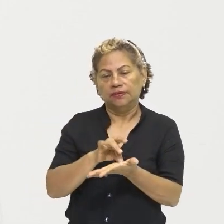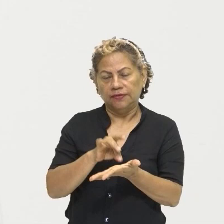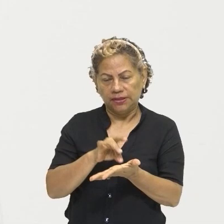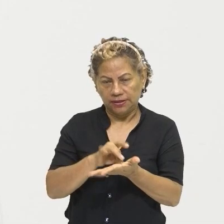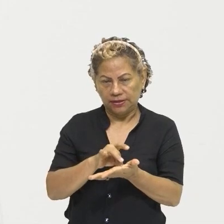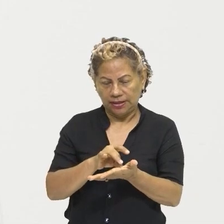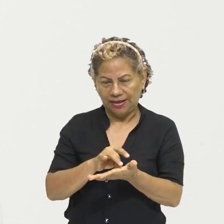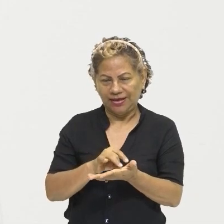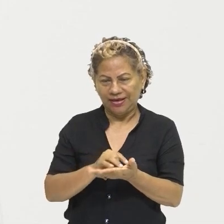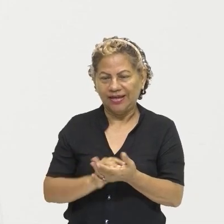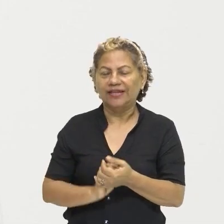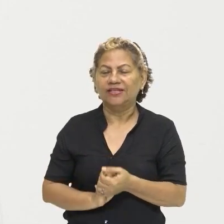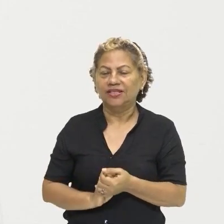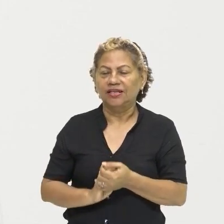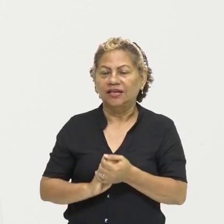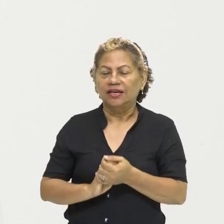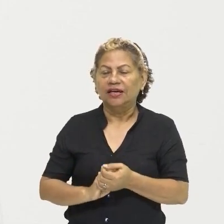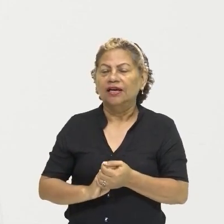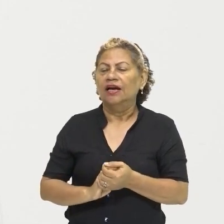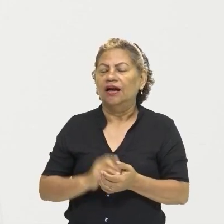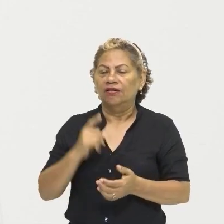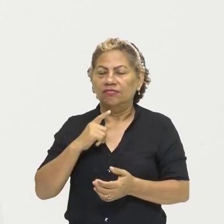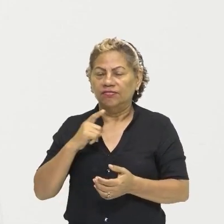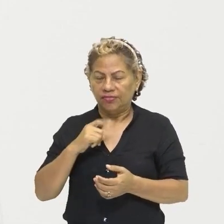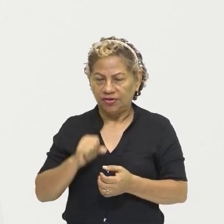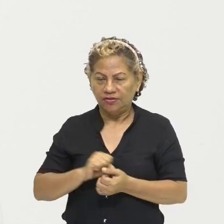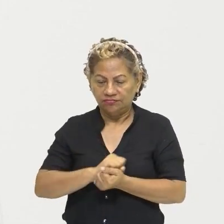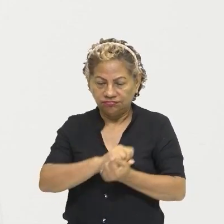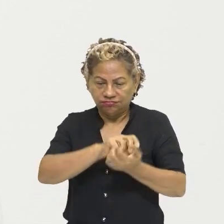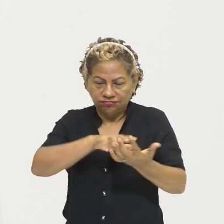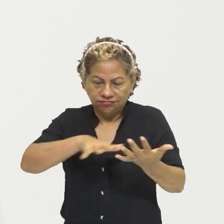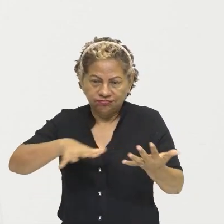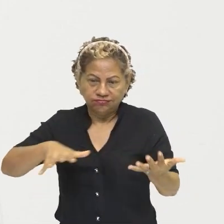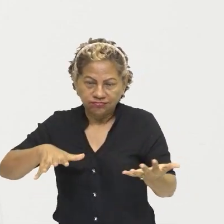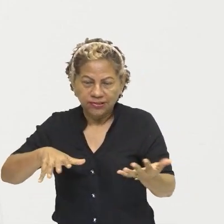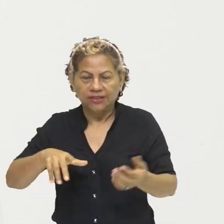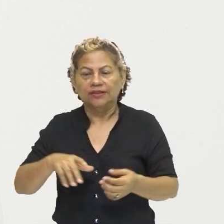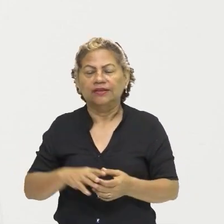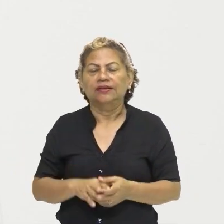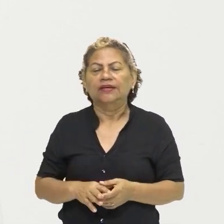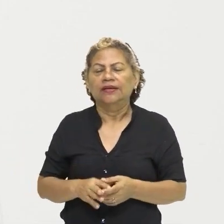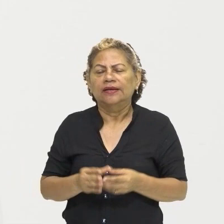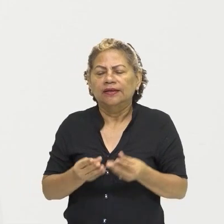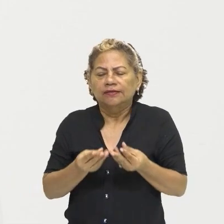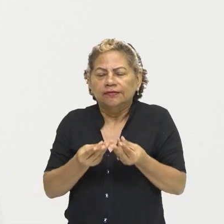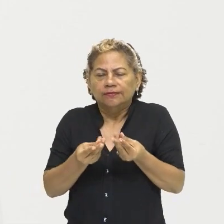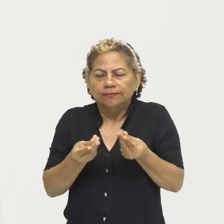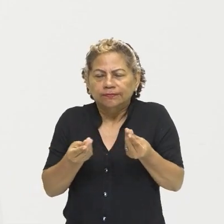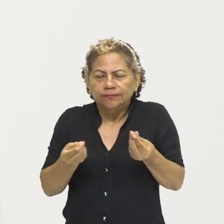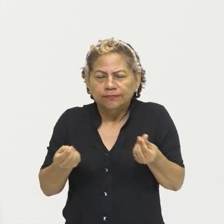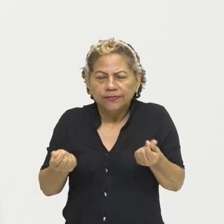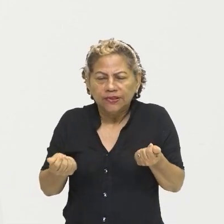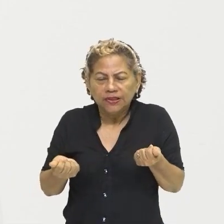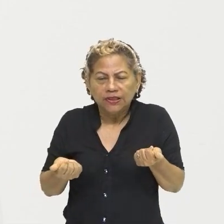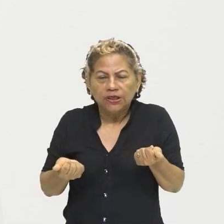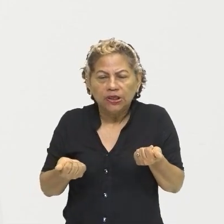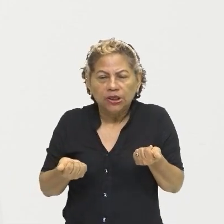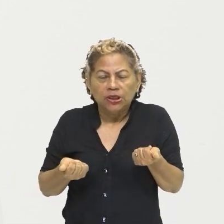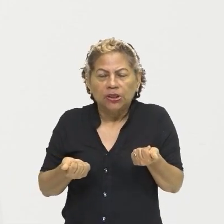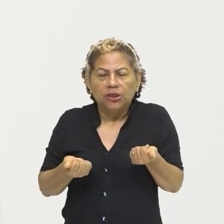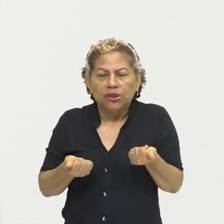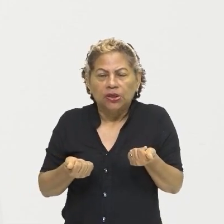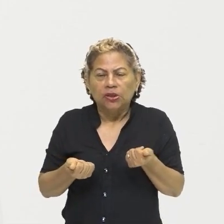a órbita que a Terra descreve ao redor do Sol é uma elipse bem suave. É quase